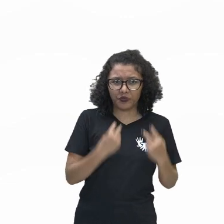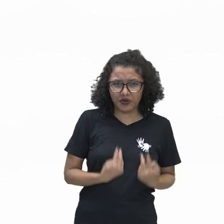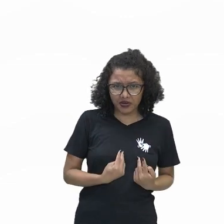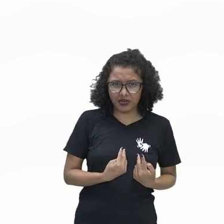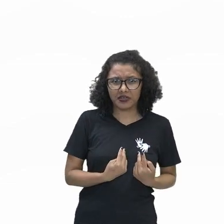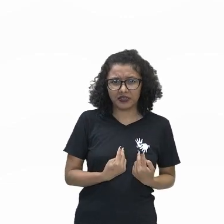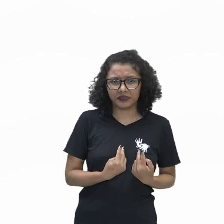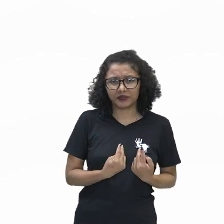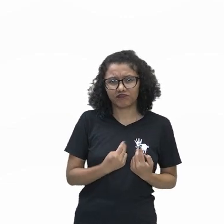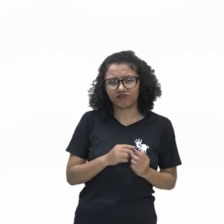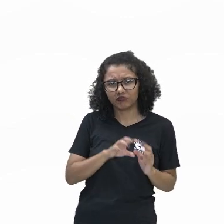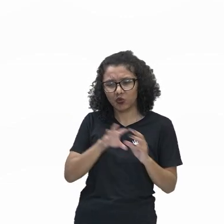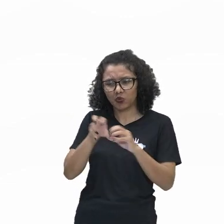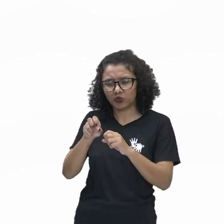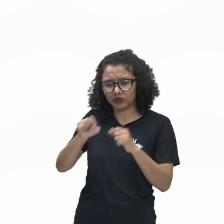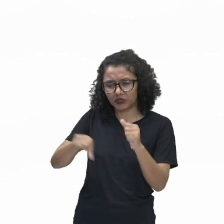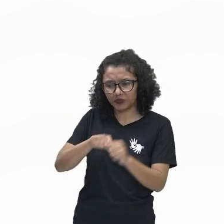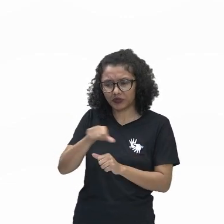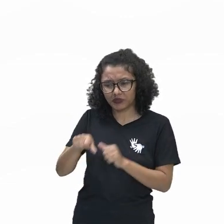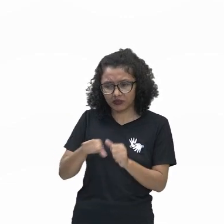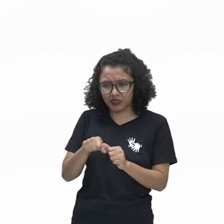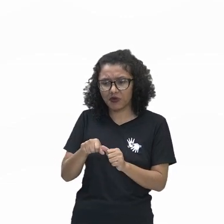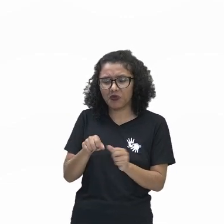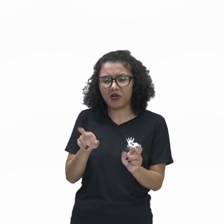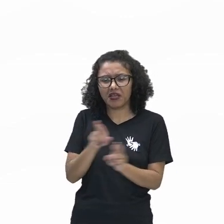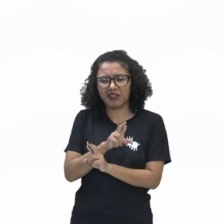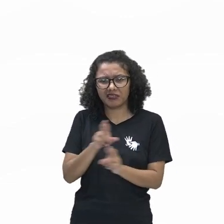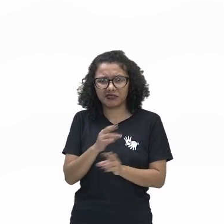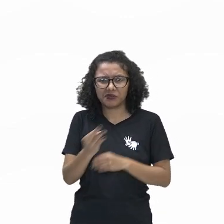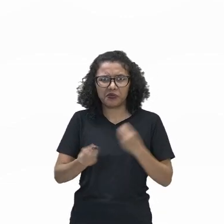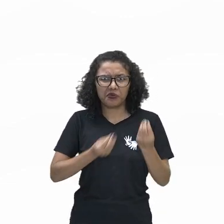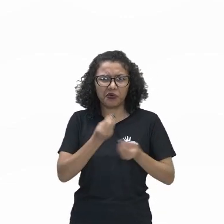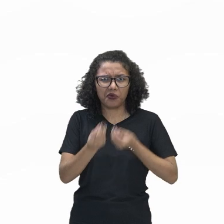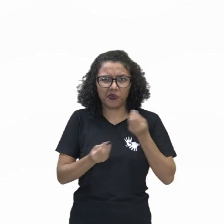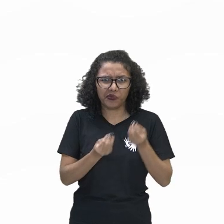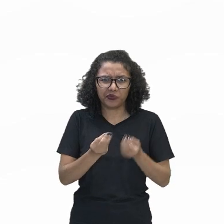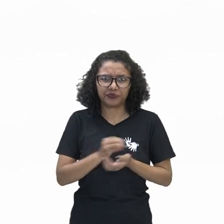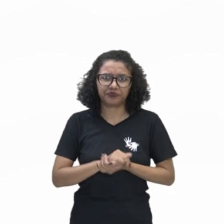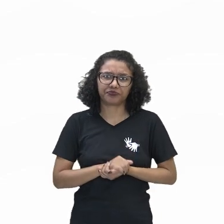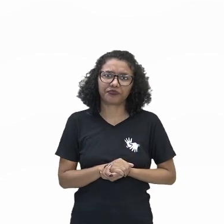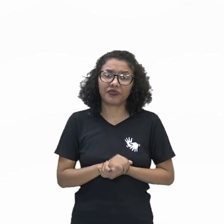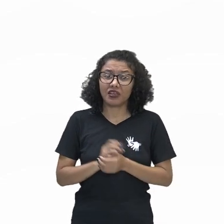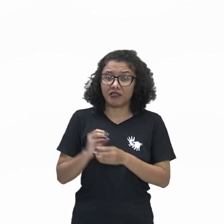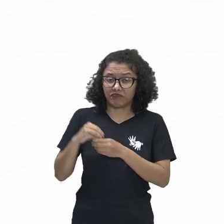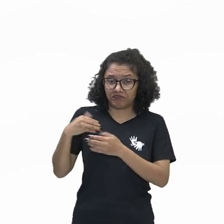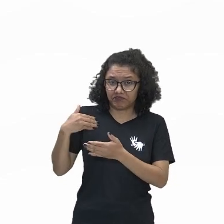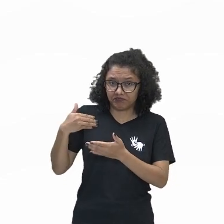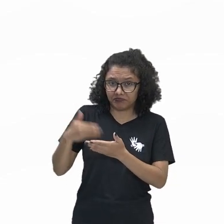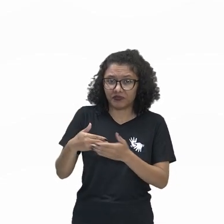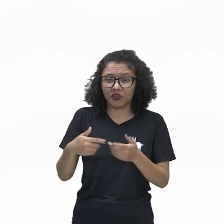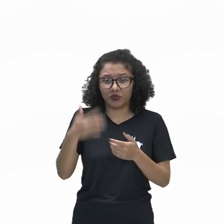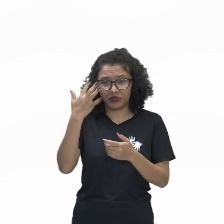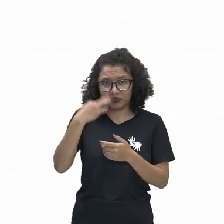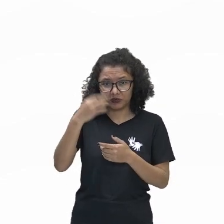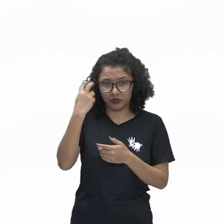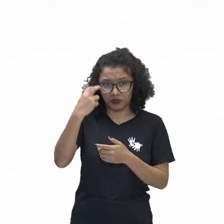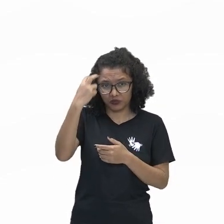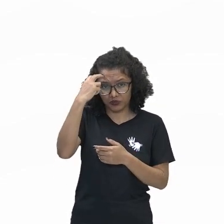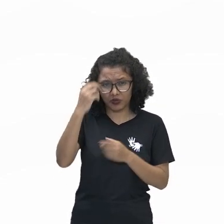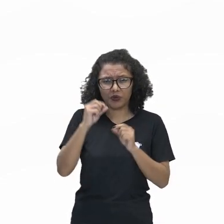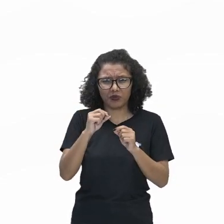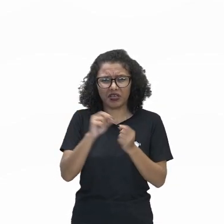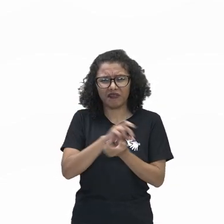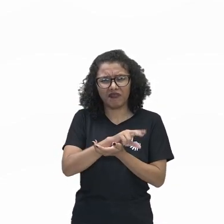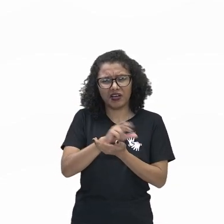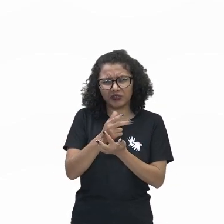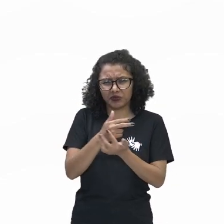da natureza pelas diferentes sociedades humanas ao longo do tempo, compreensão de cultura como o conjunto de tudo